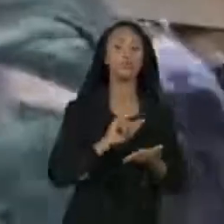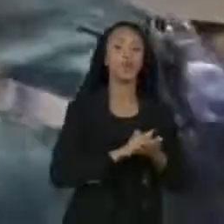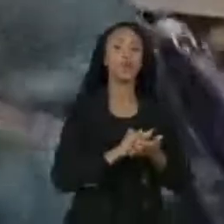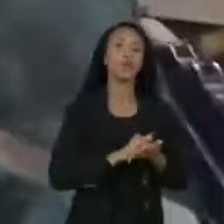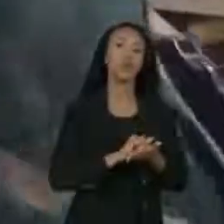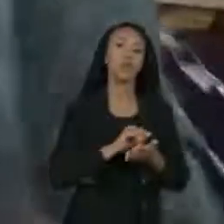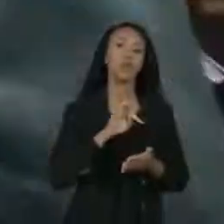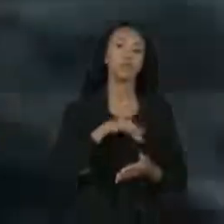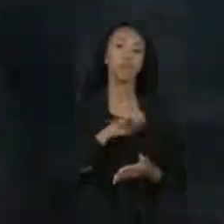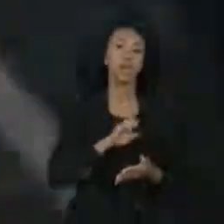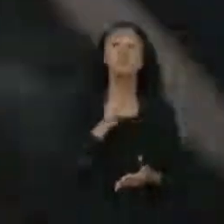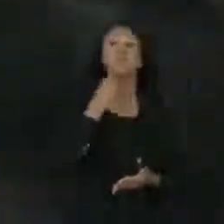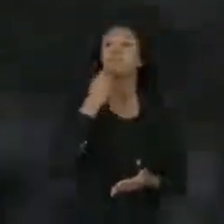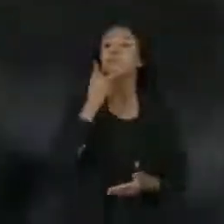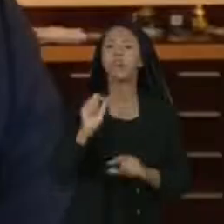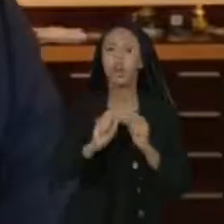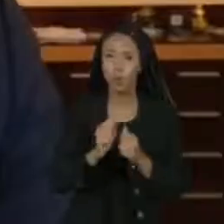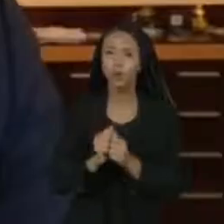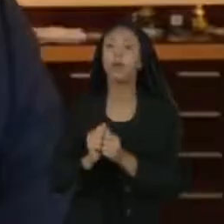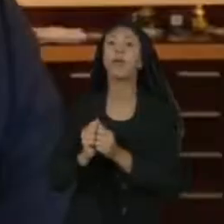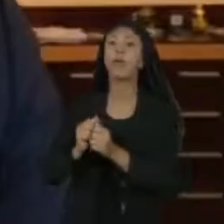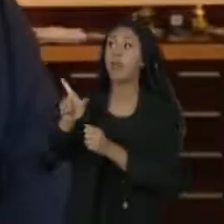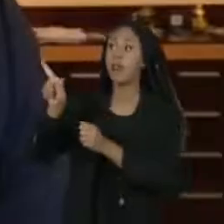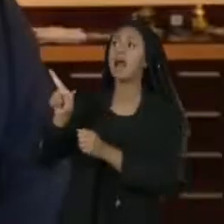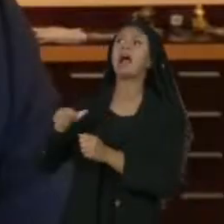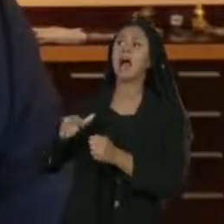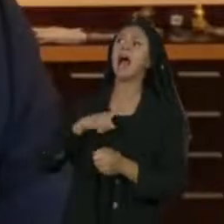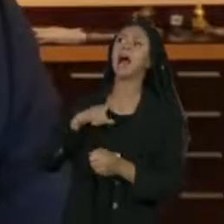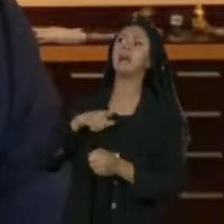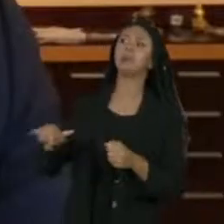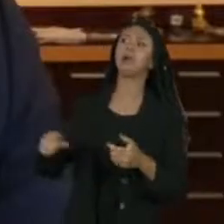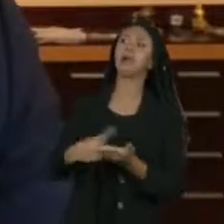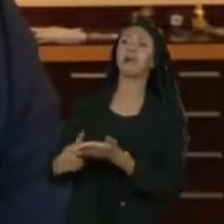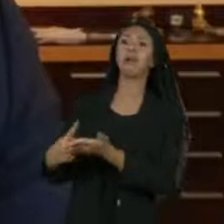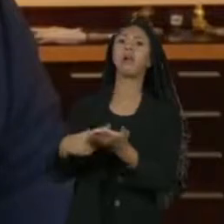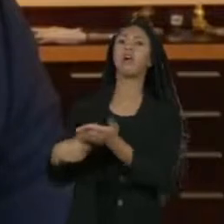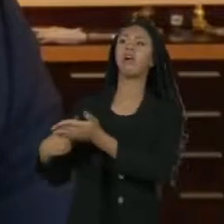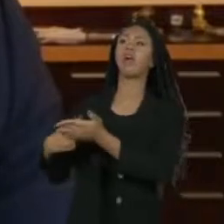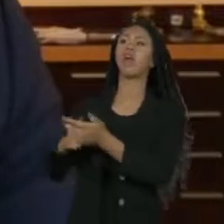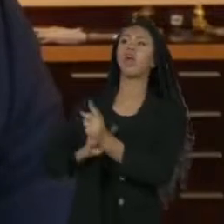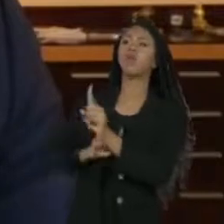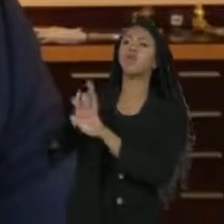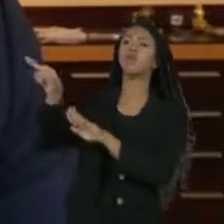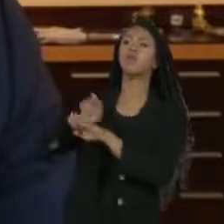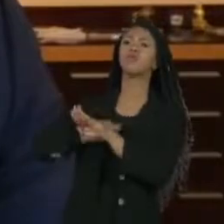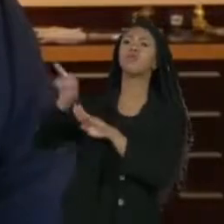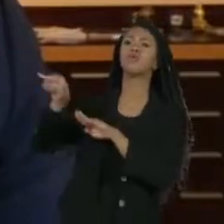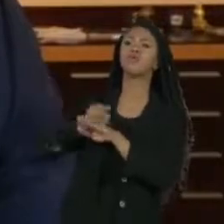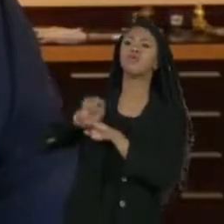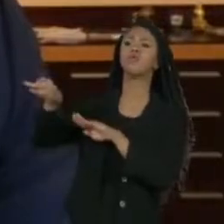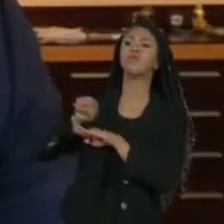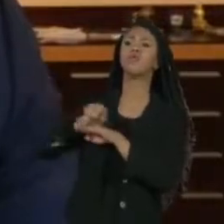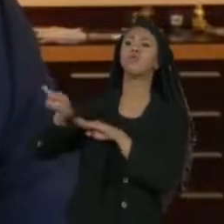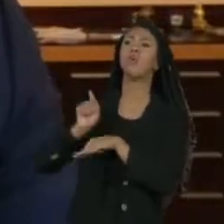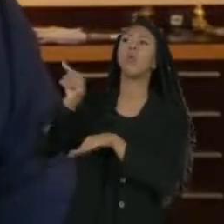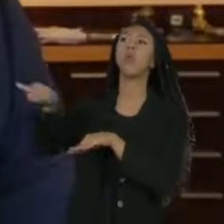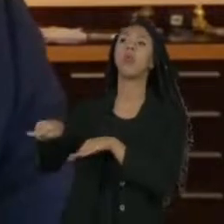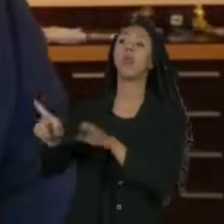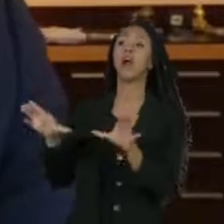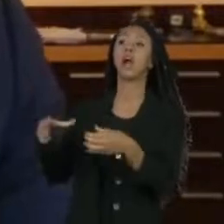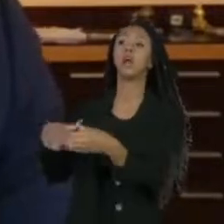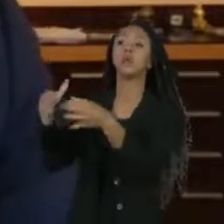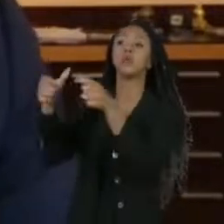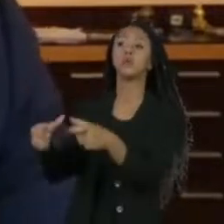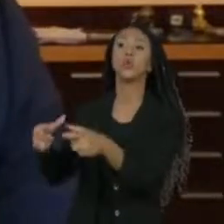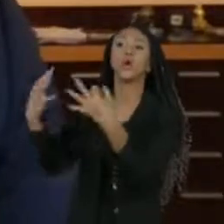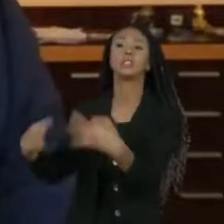generais de alta patente da Rússia para que eles fossem mortos o porta-voz da presidência Rússia dmitry peskov É admitido o alto número